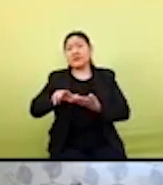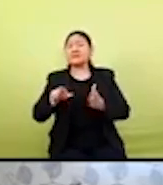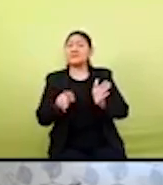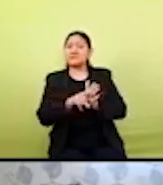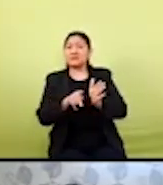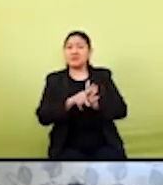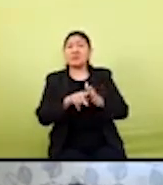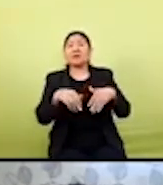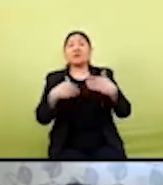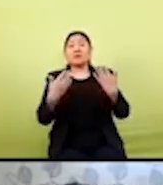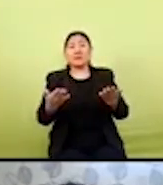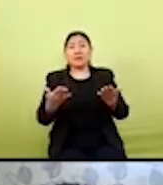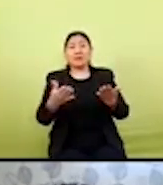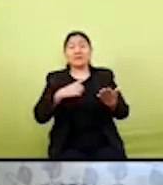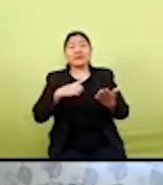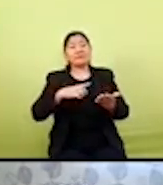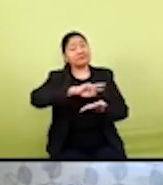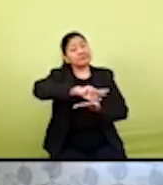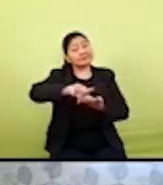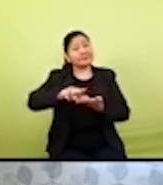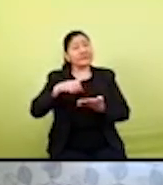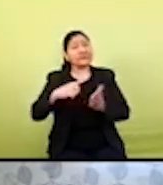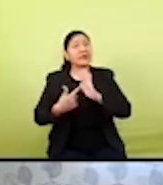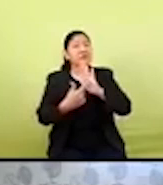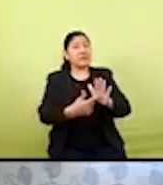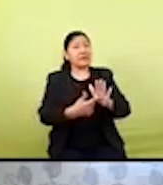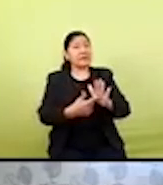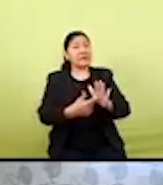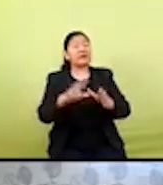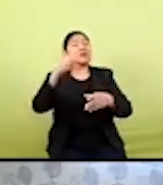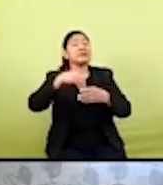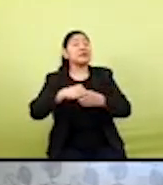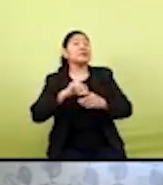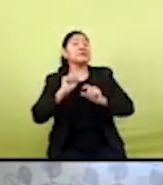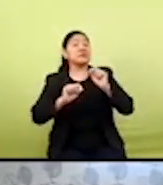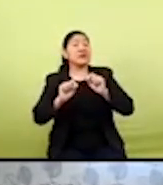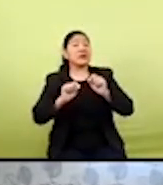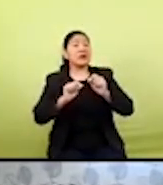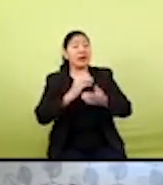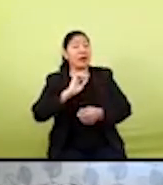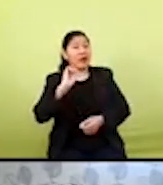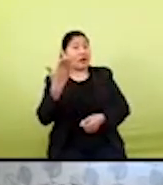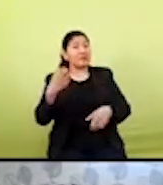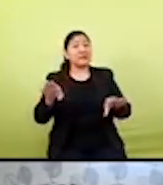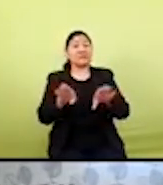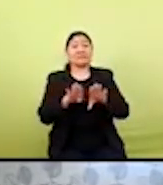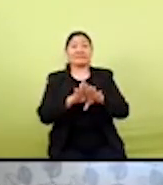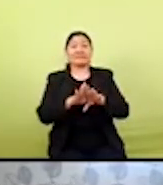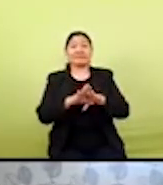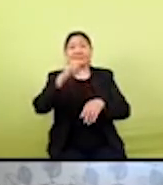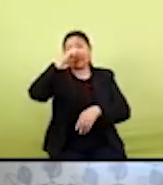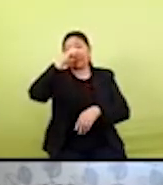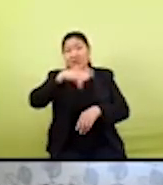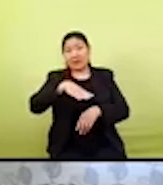assim, a desigualdade de gênero, ela está na base da violência contra a mulher. Não só da violência doméstica,